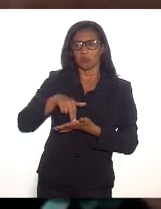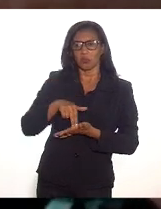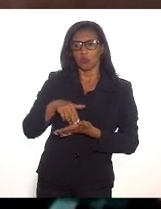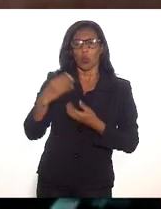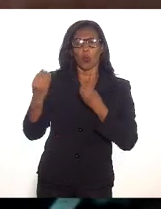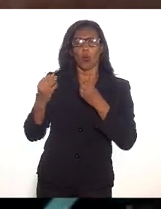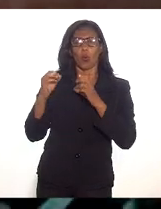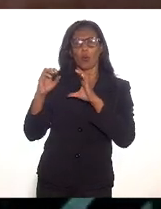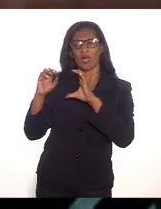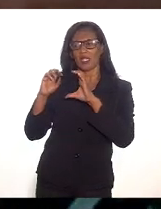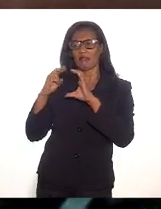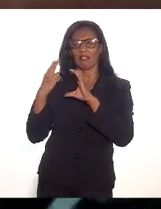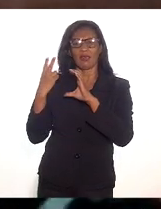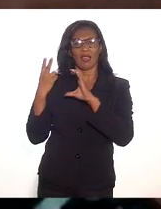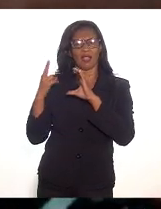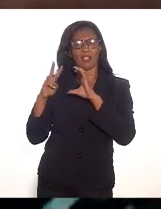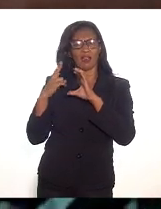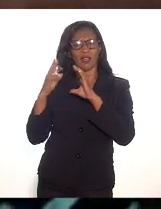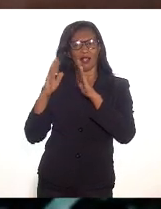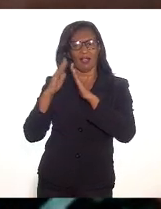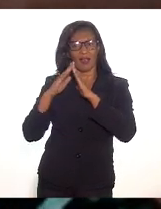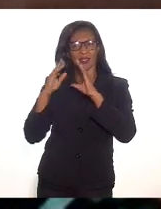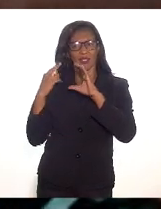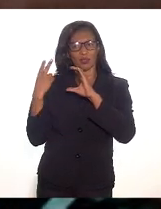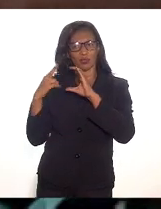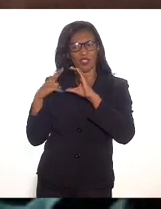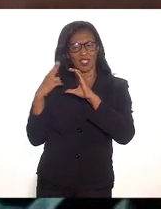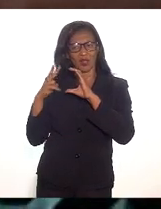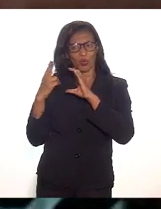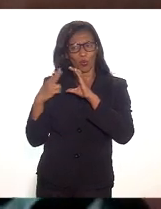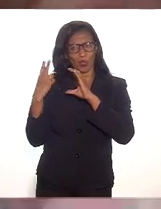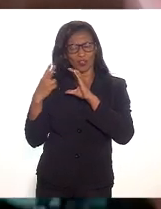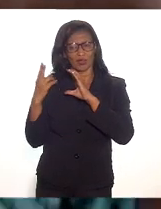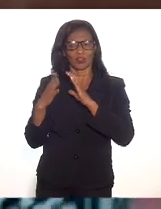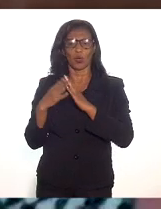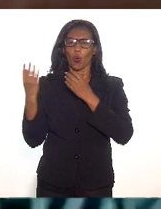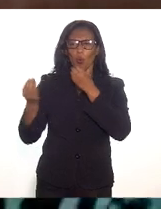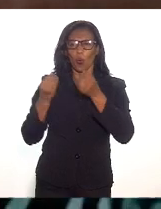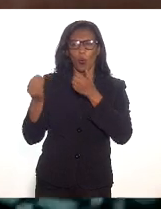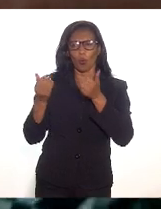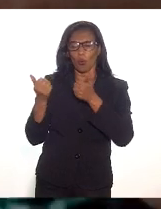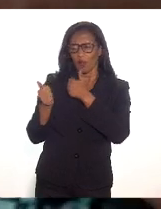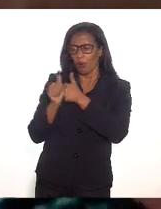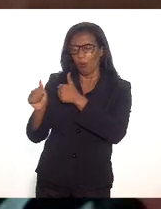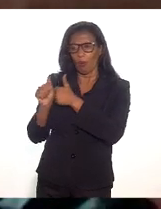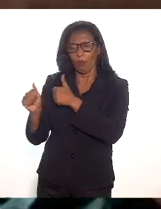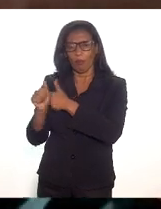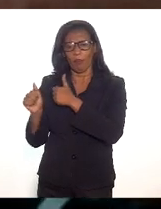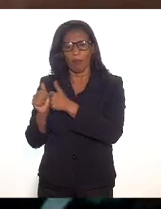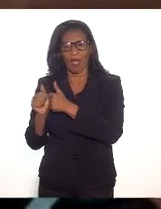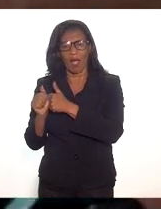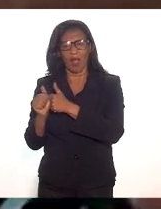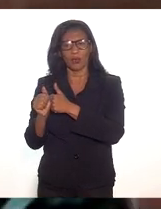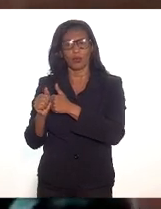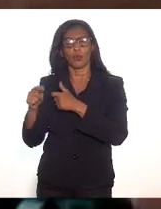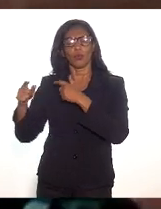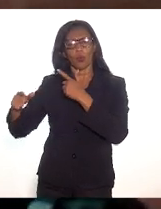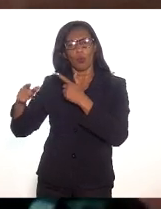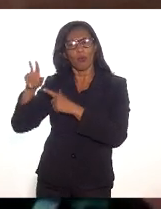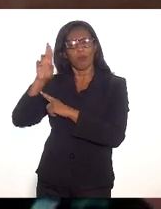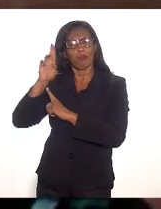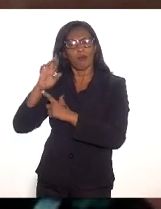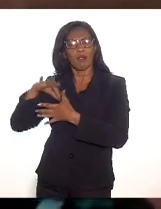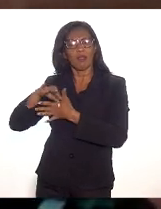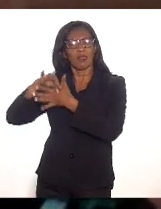de Vereadores em defesa da cidade do Rio de Janeiro, eu pude acompanhar do outro lado, como militante do Movimento Popular